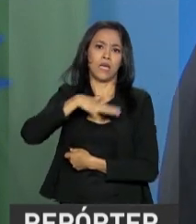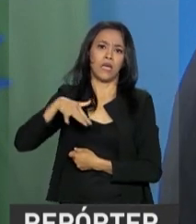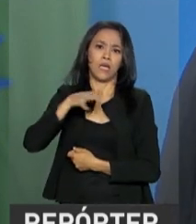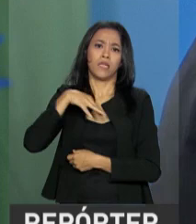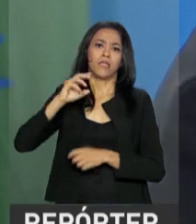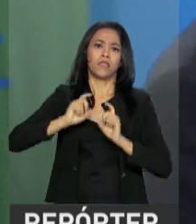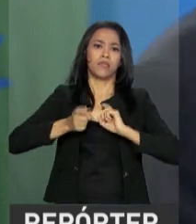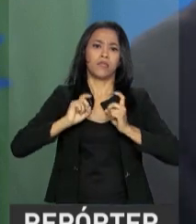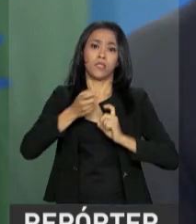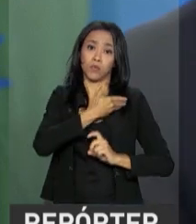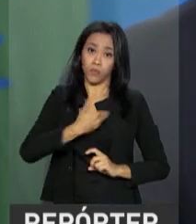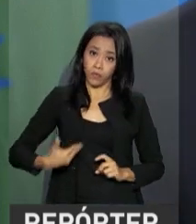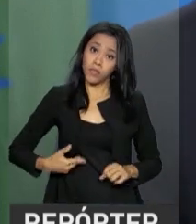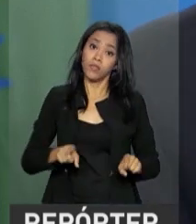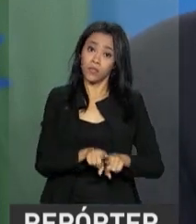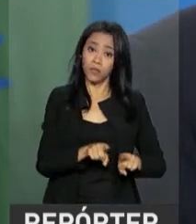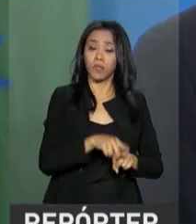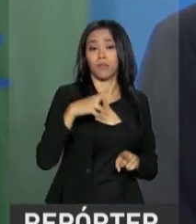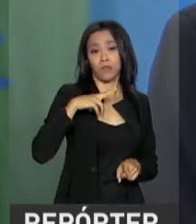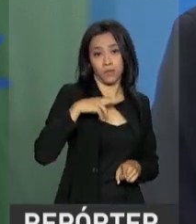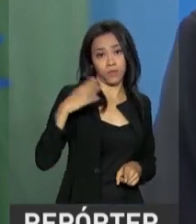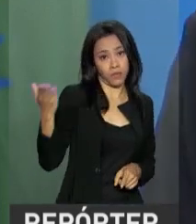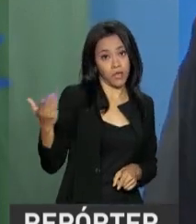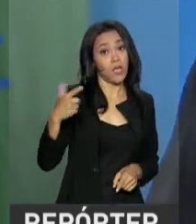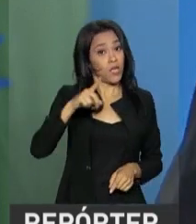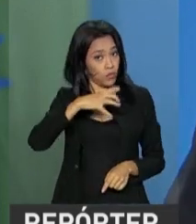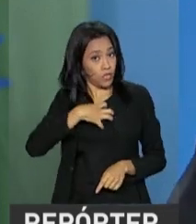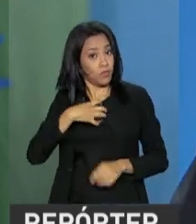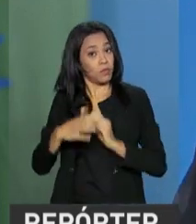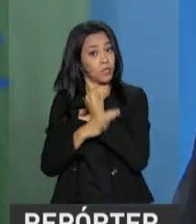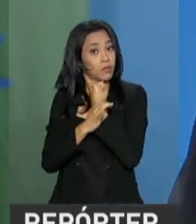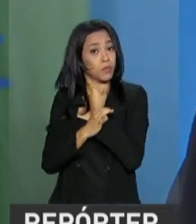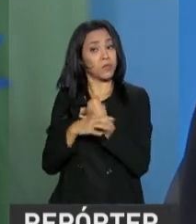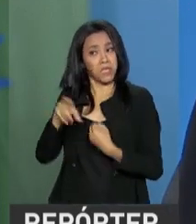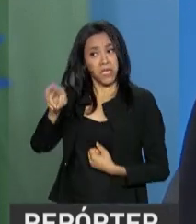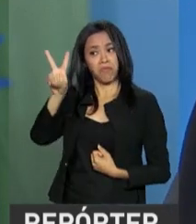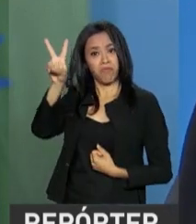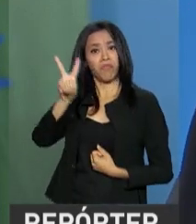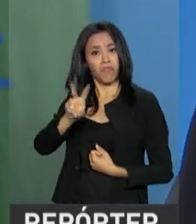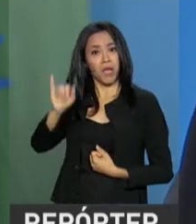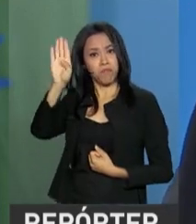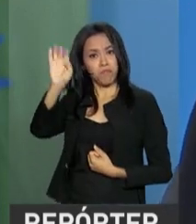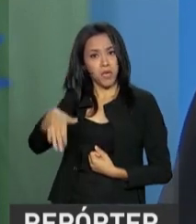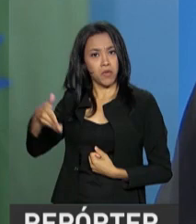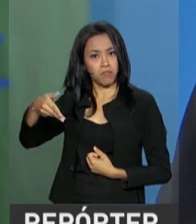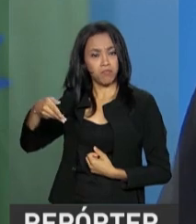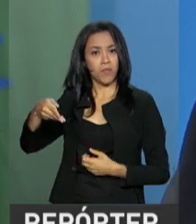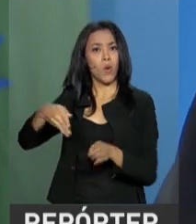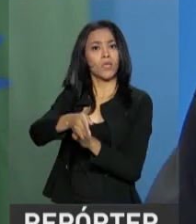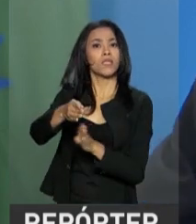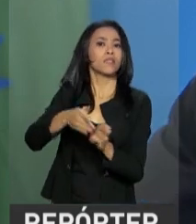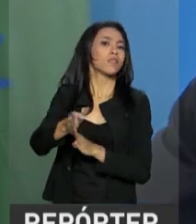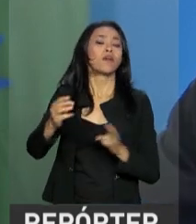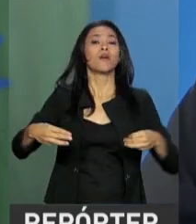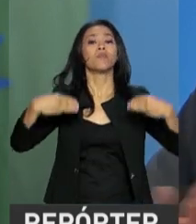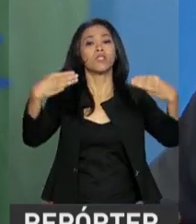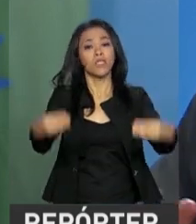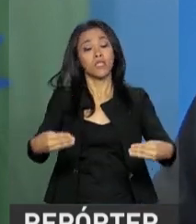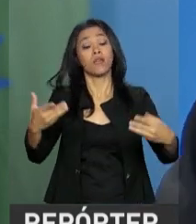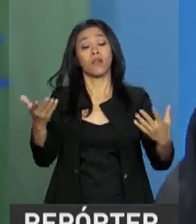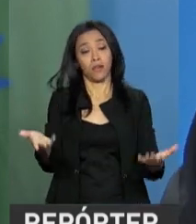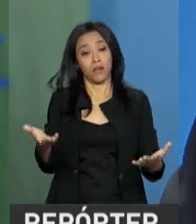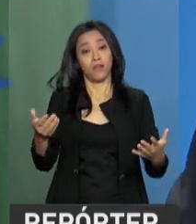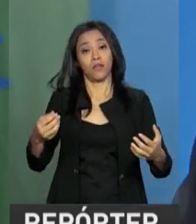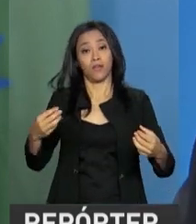privado eu estou seguro de que conduzirá o ministério da fazenda com a mesma